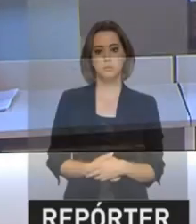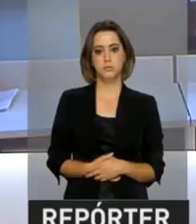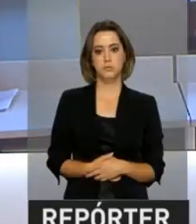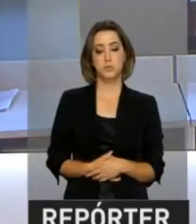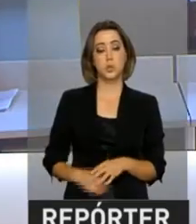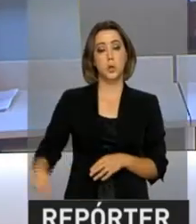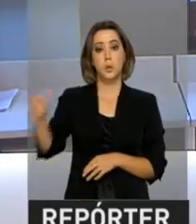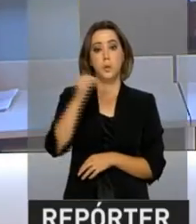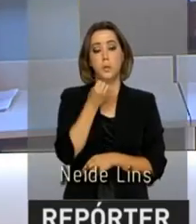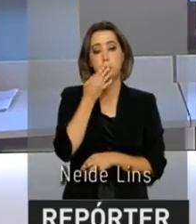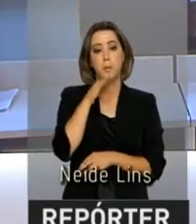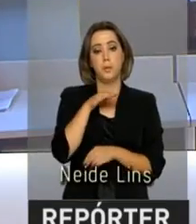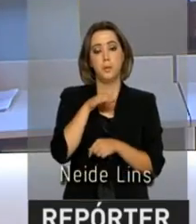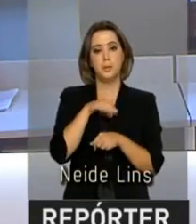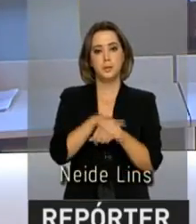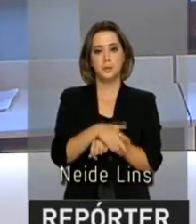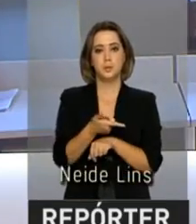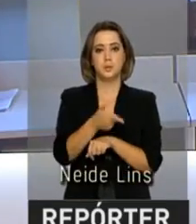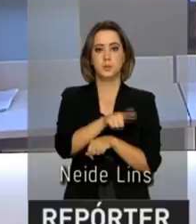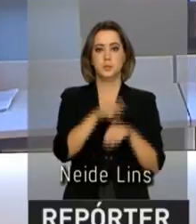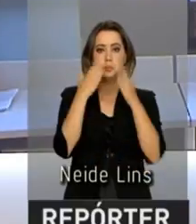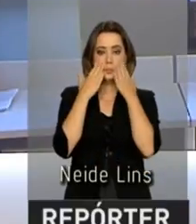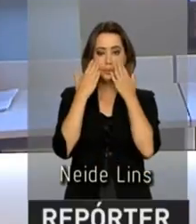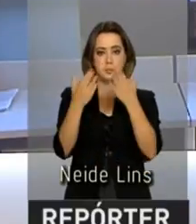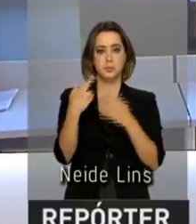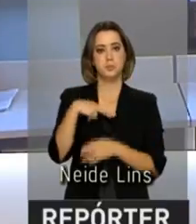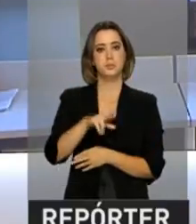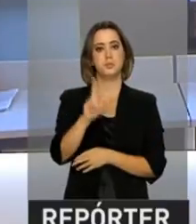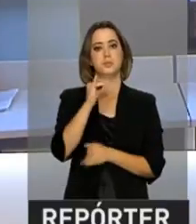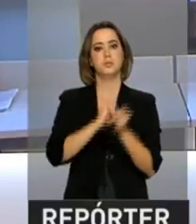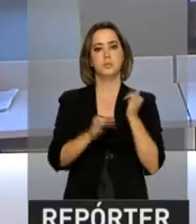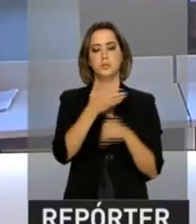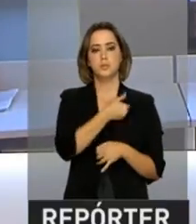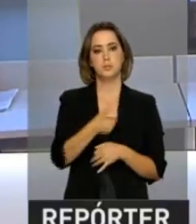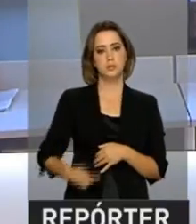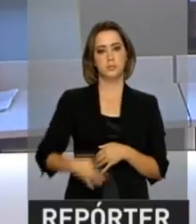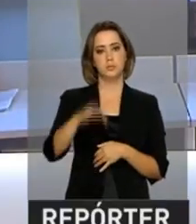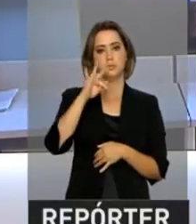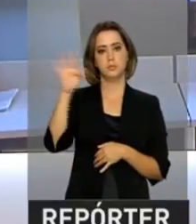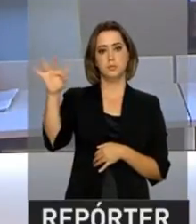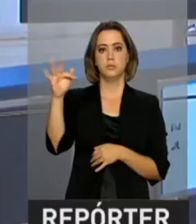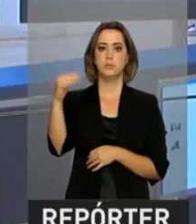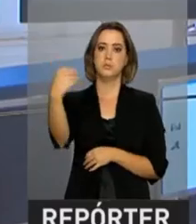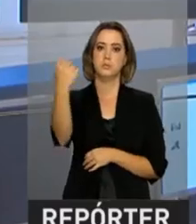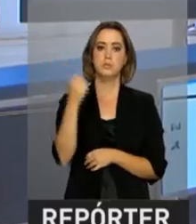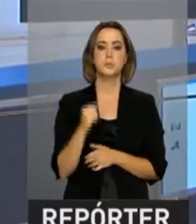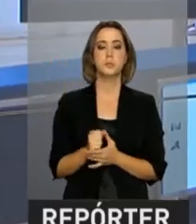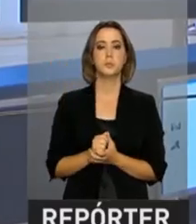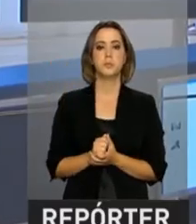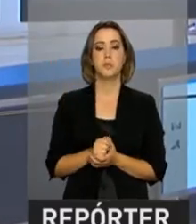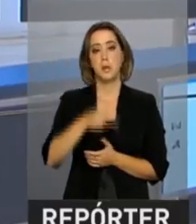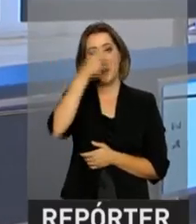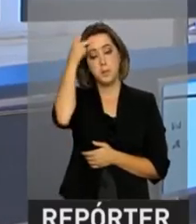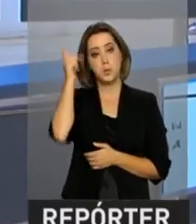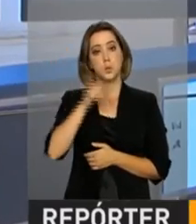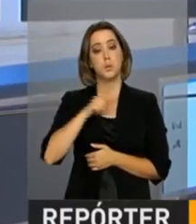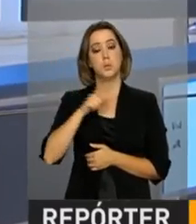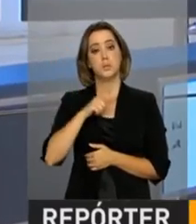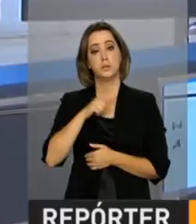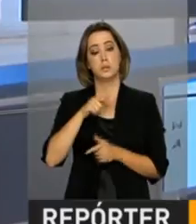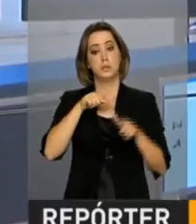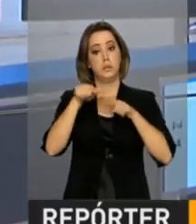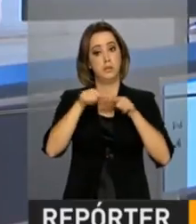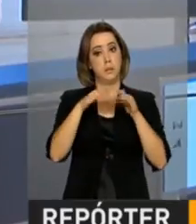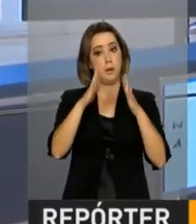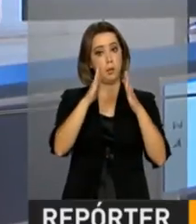Olá, boa noite. No ar mais uma edição do Repórter NBR com as notícias do governo federal. Quem tem empregado doméstico